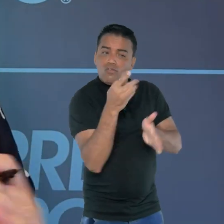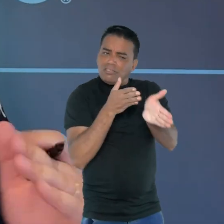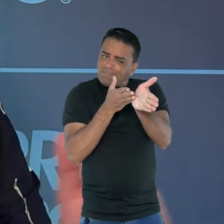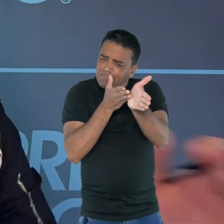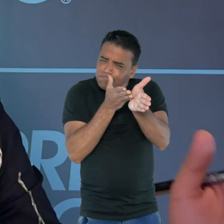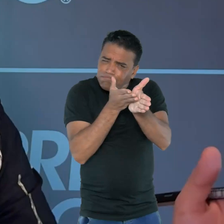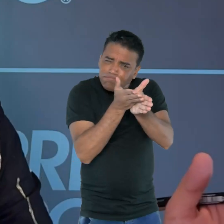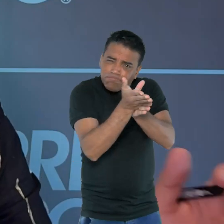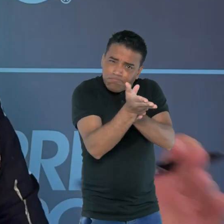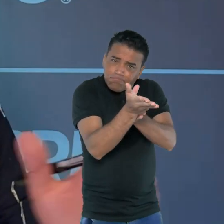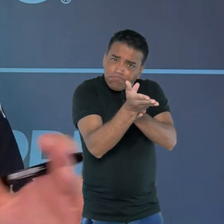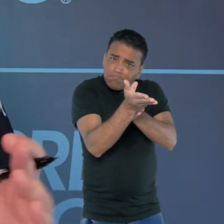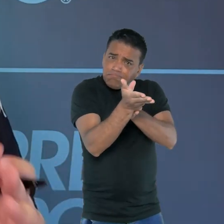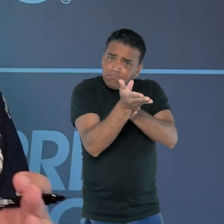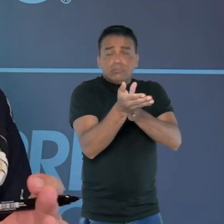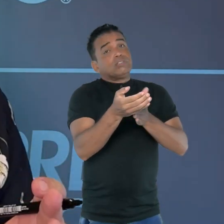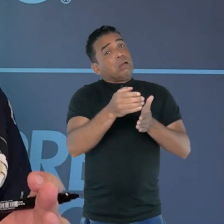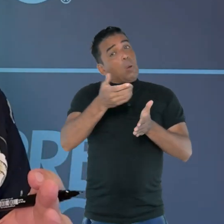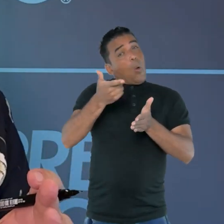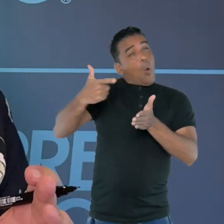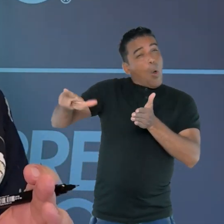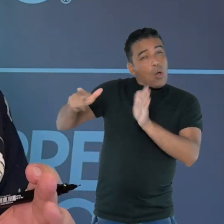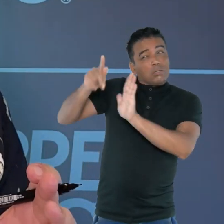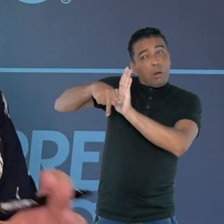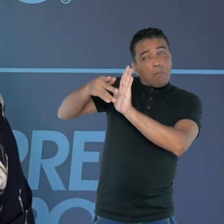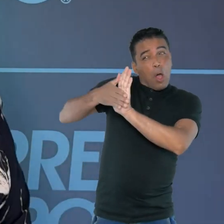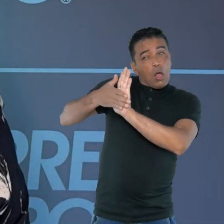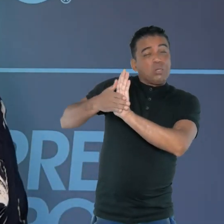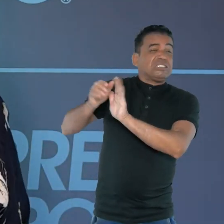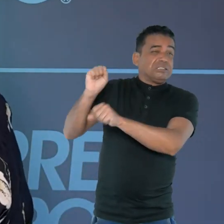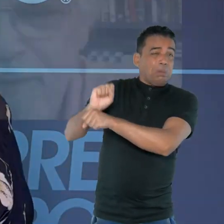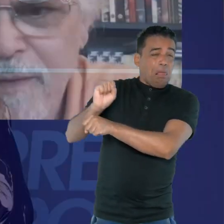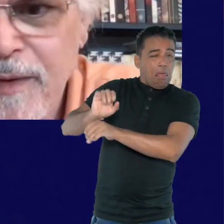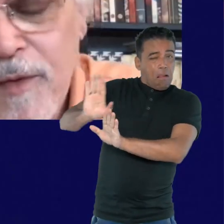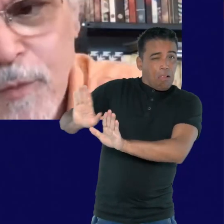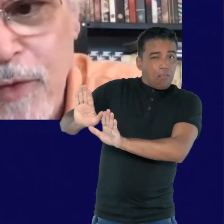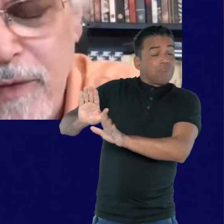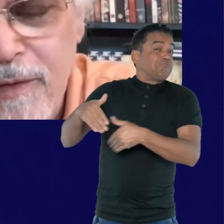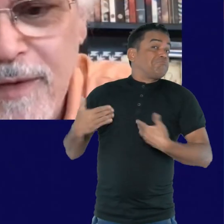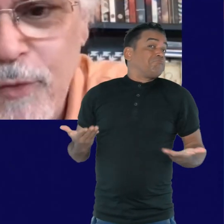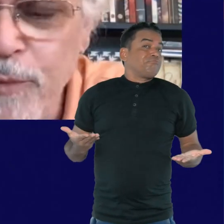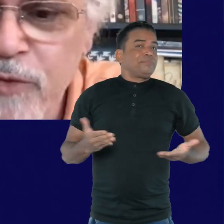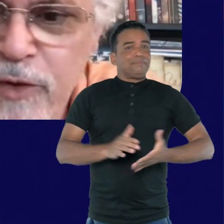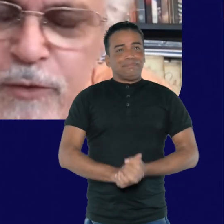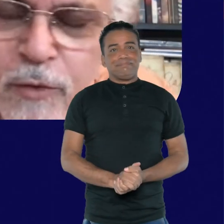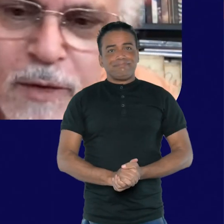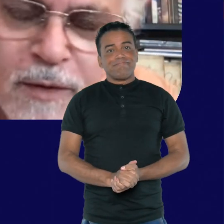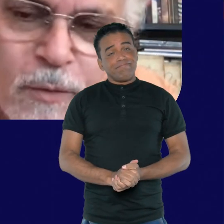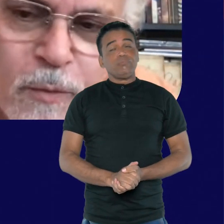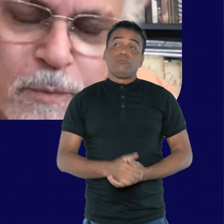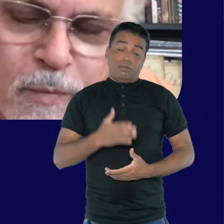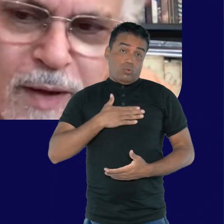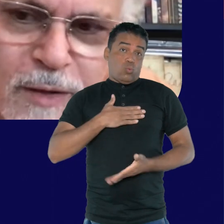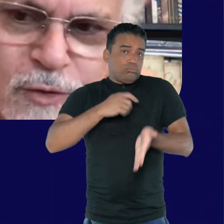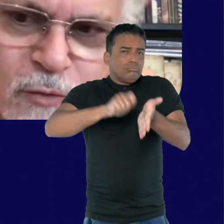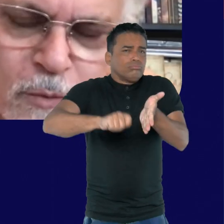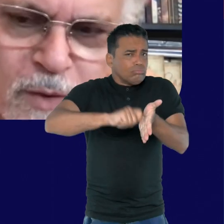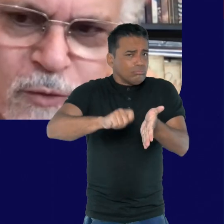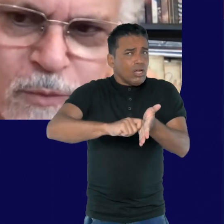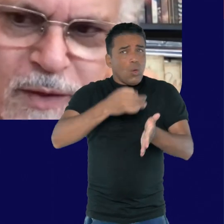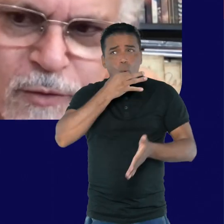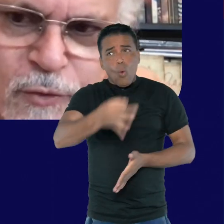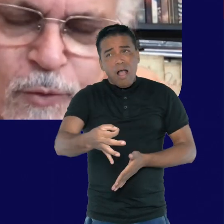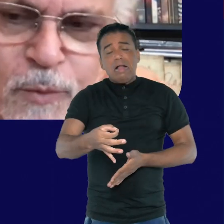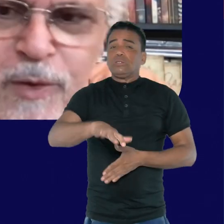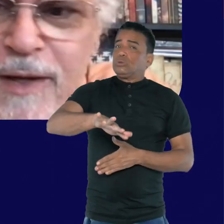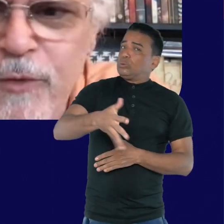mais detidamente nele e deixa os outros mais de stand-by? Bom, como escritor, eu acho que sou